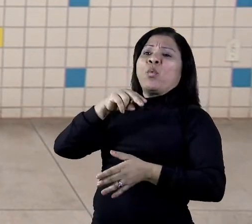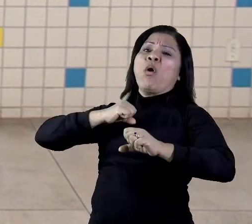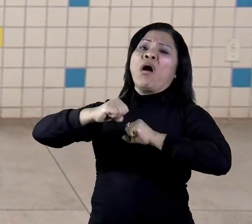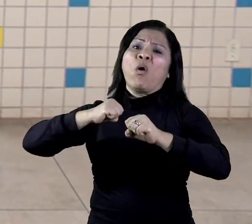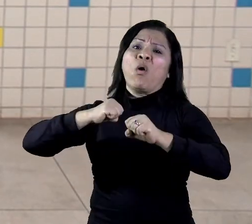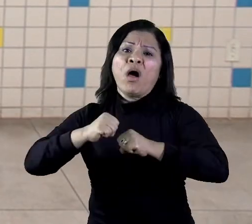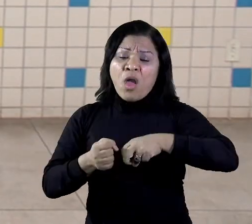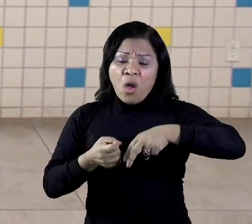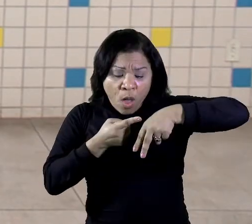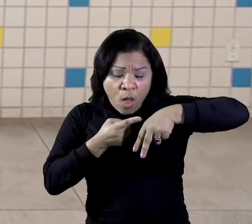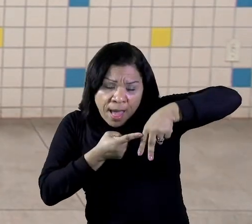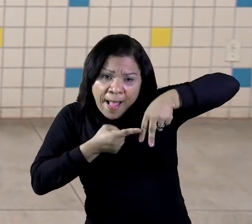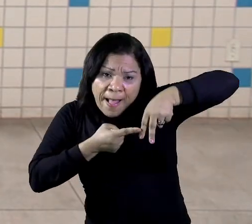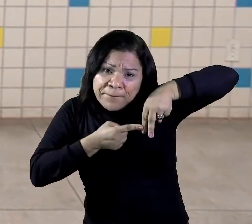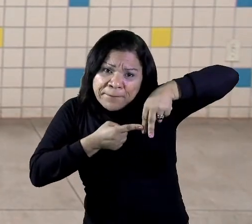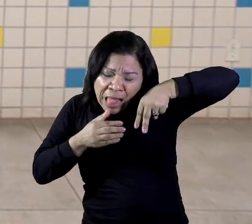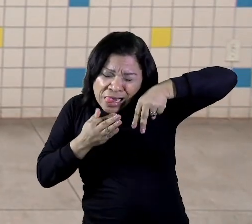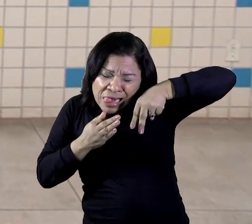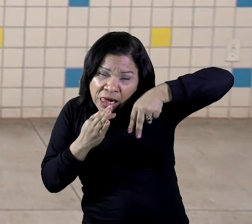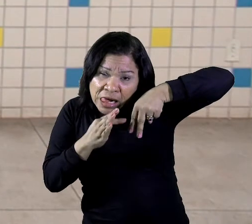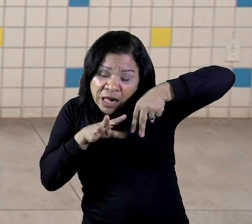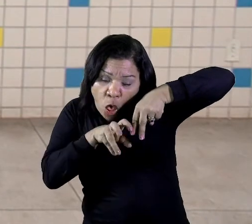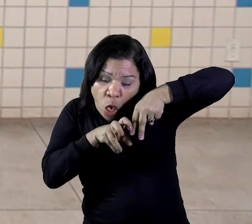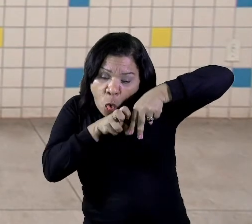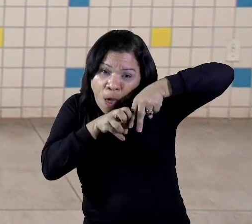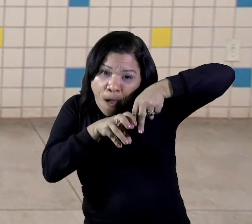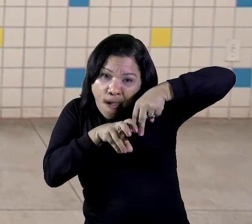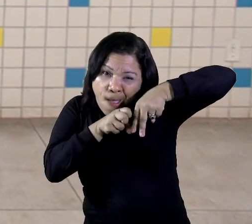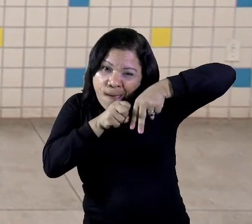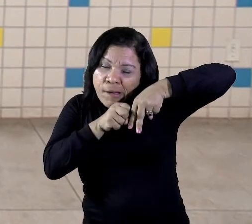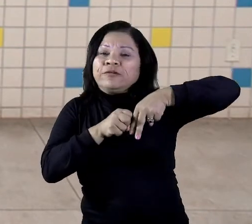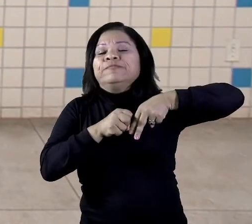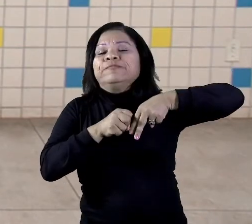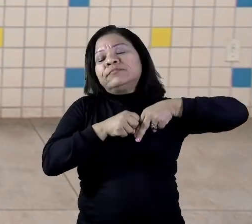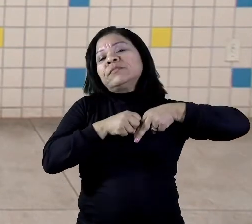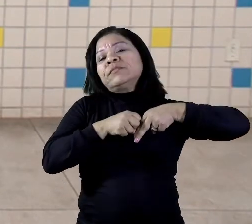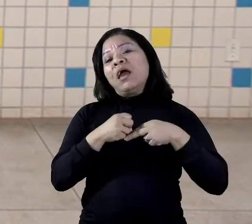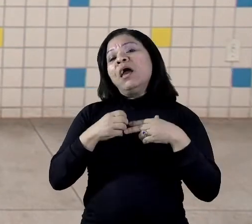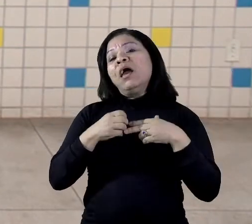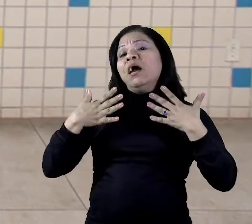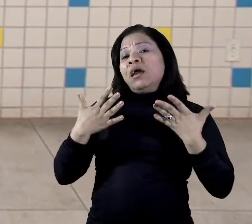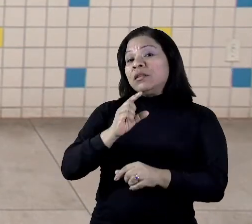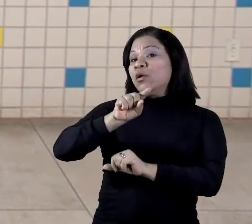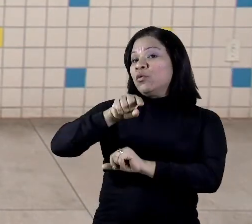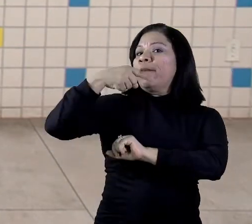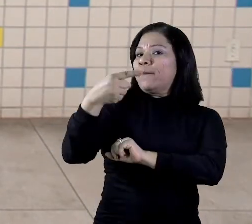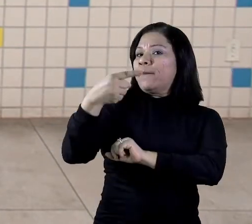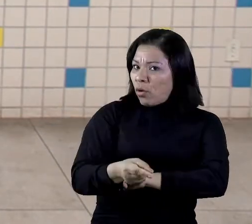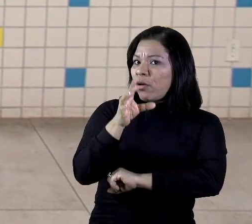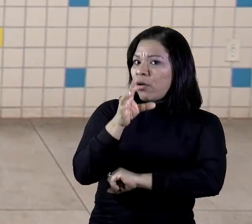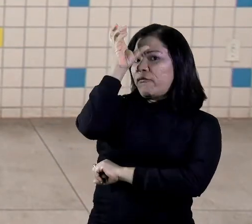causa que o meu organismo não está. E isso é uma coisa química e nós vamos aprender daqui para frente, no